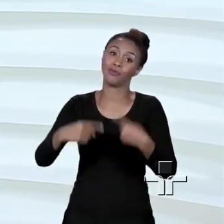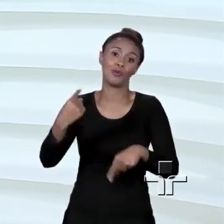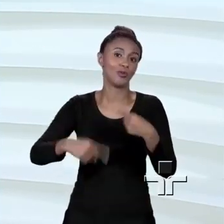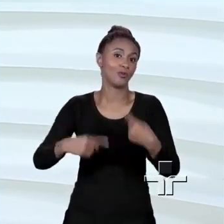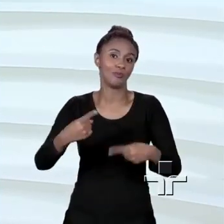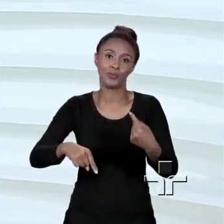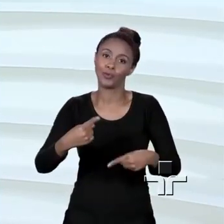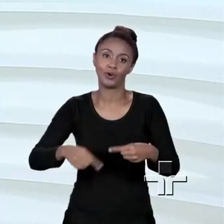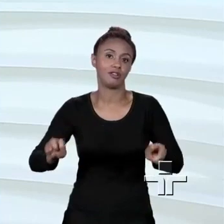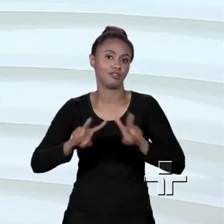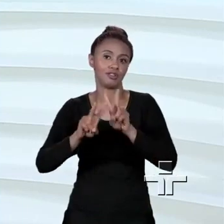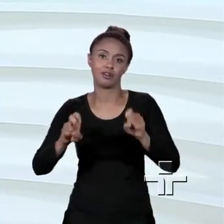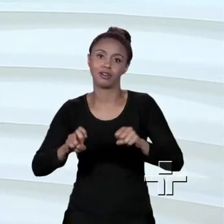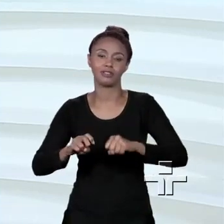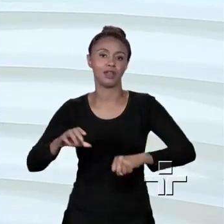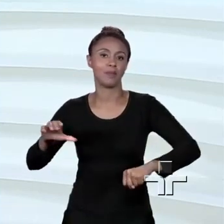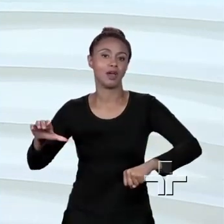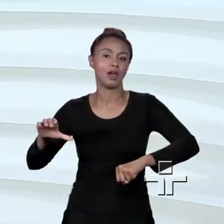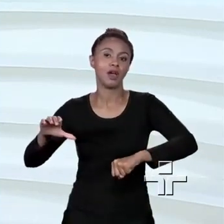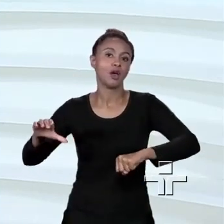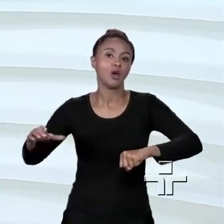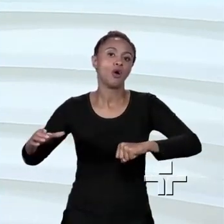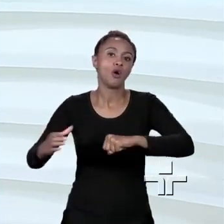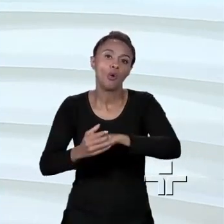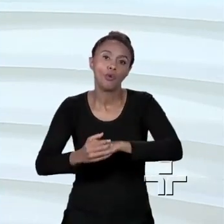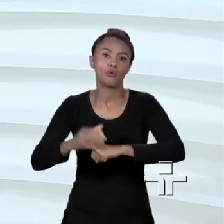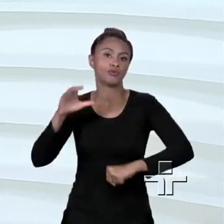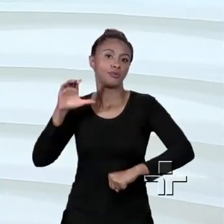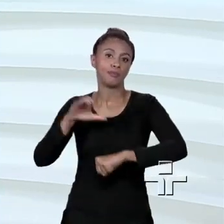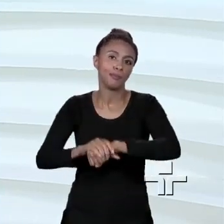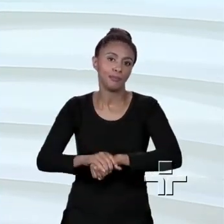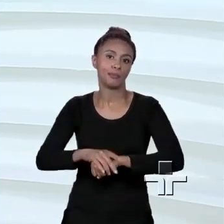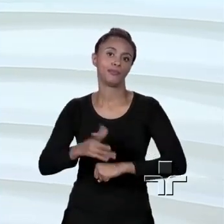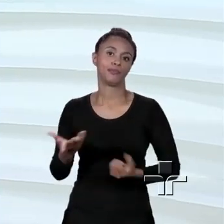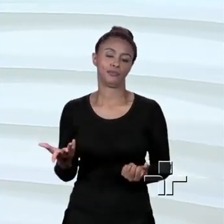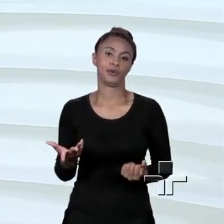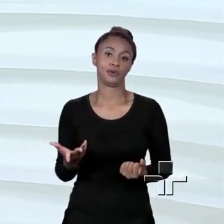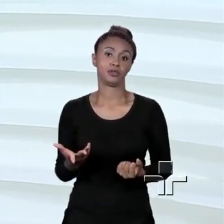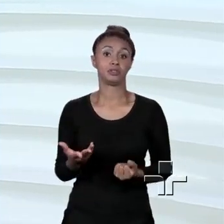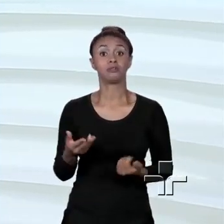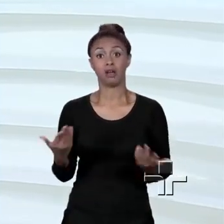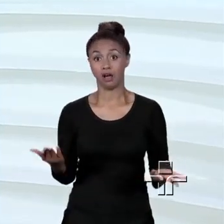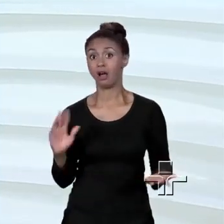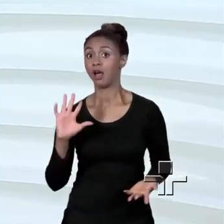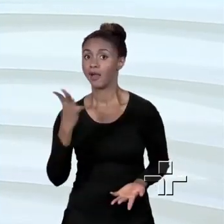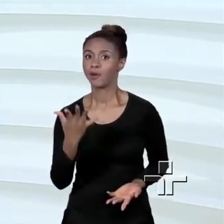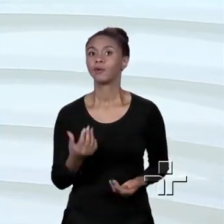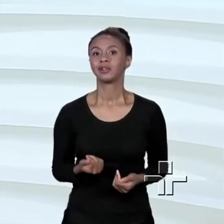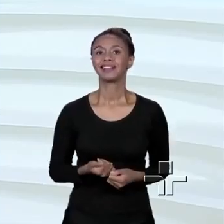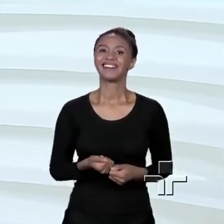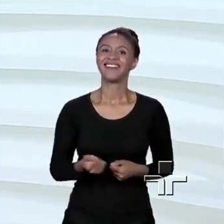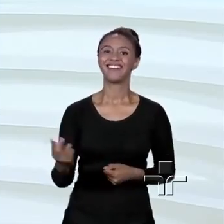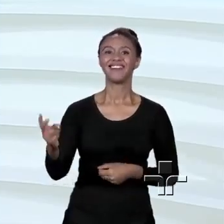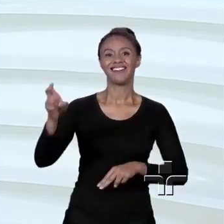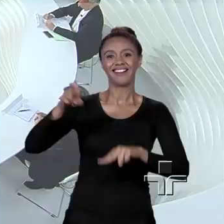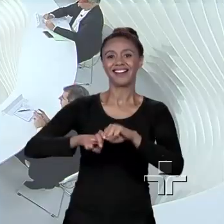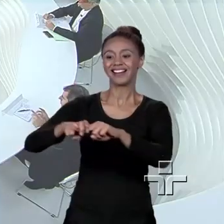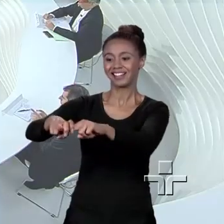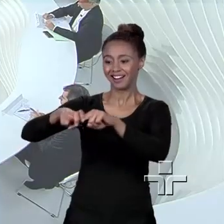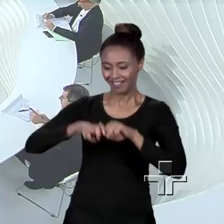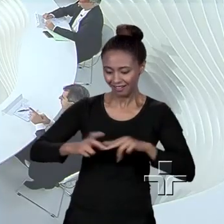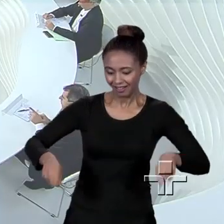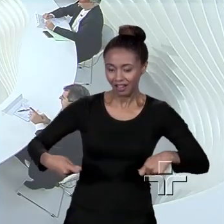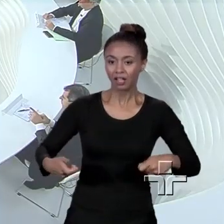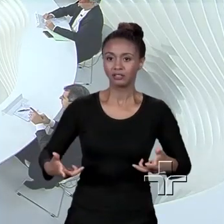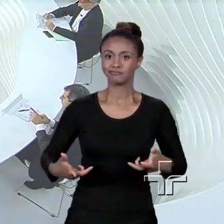próteses do mundo. Então, se a cadeira chega, é porque a gente pagou a cadeira e aí vai para o lixo. Senadora, você